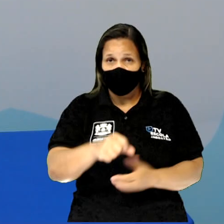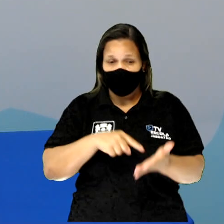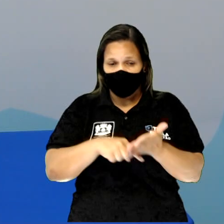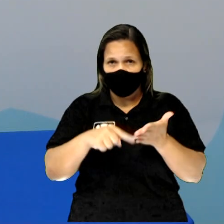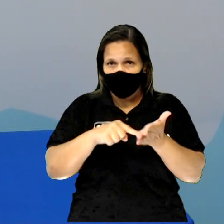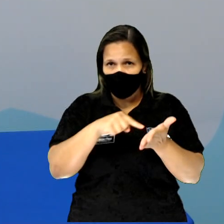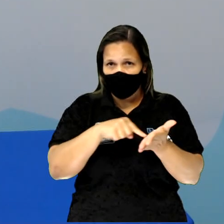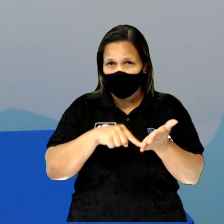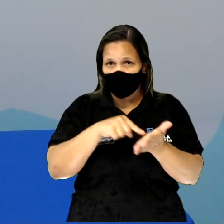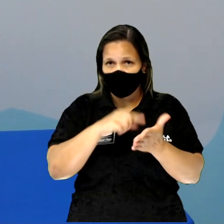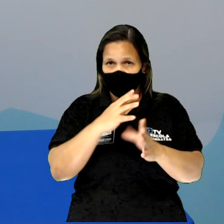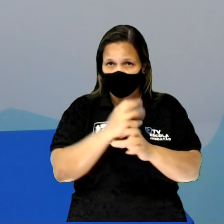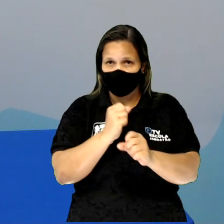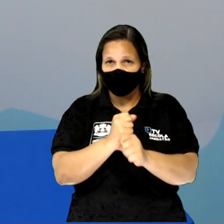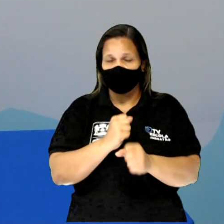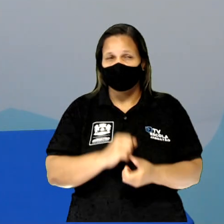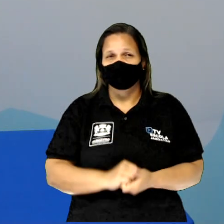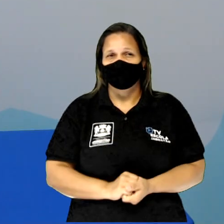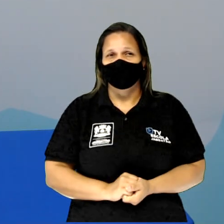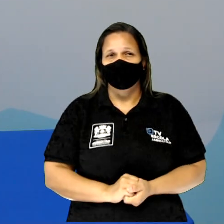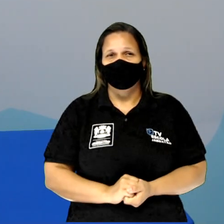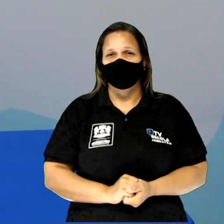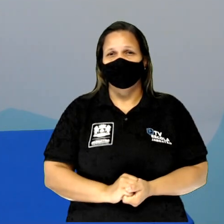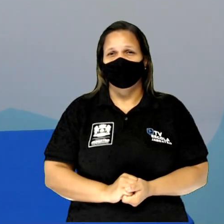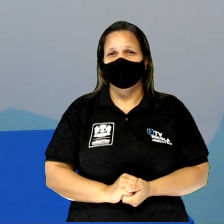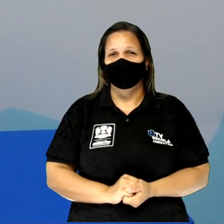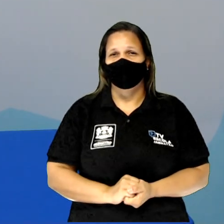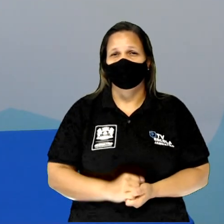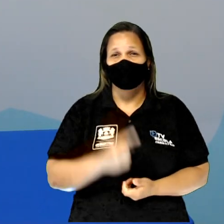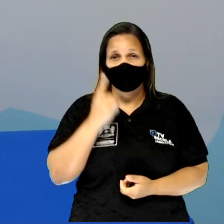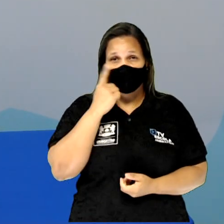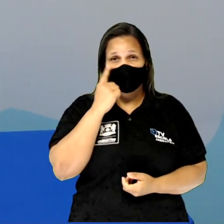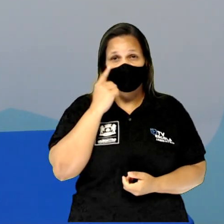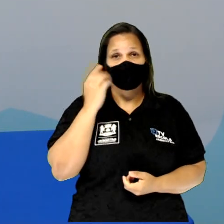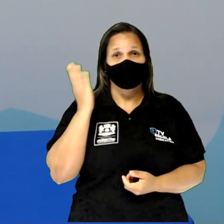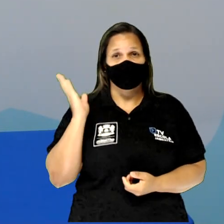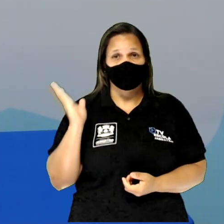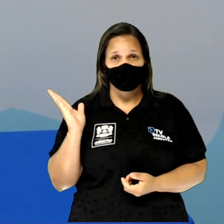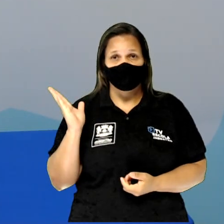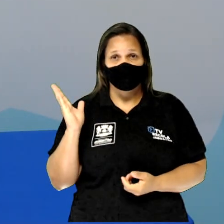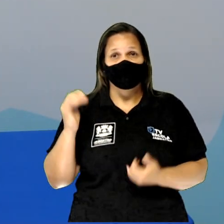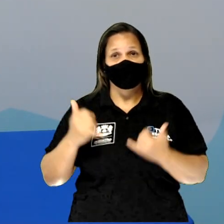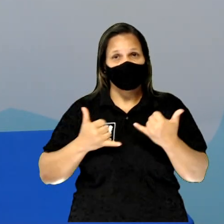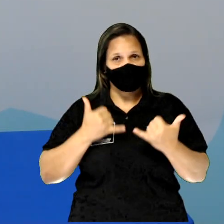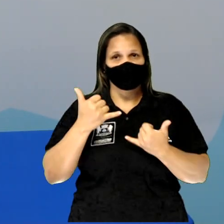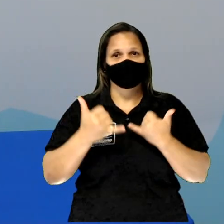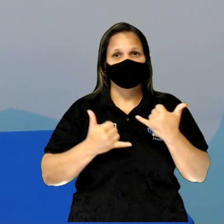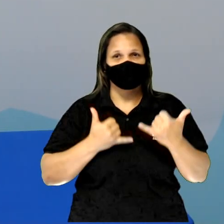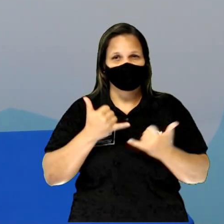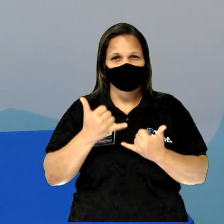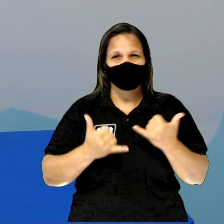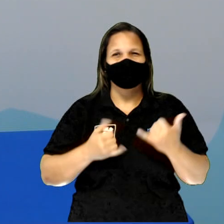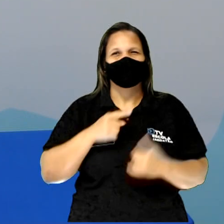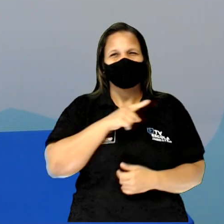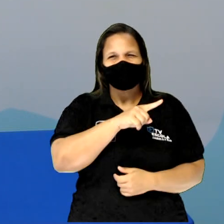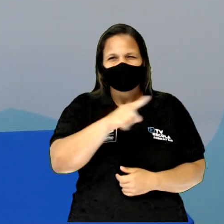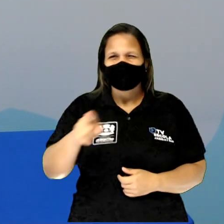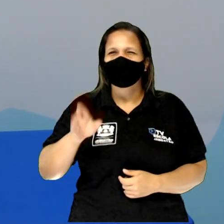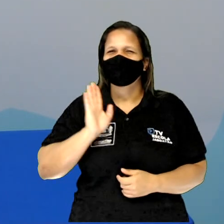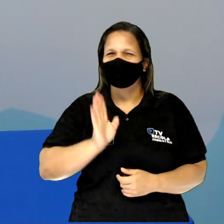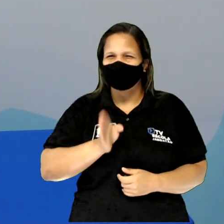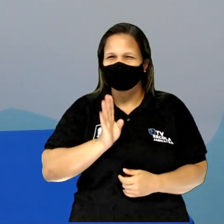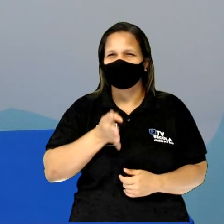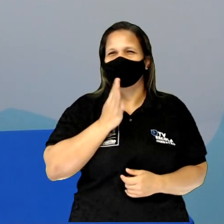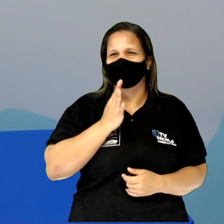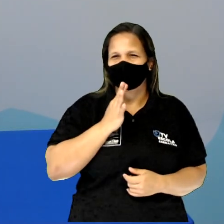comigo olha só aqui o brinquedo de Raul eu sei que você já viu esse brinquedo né